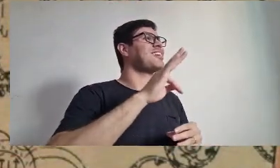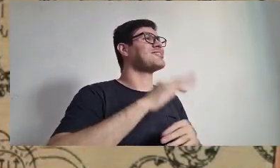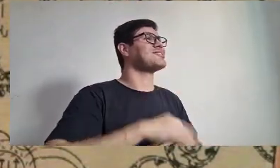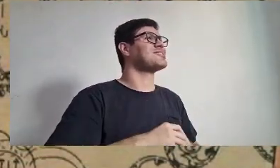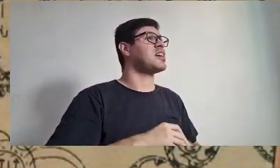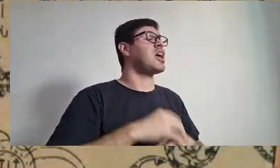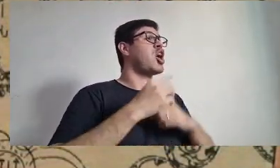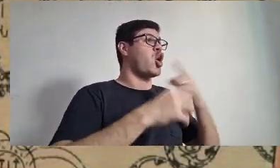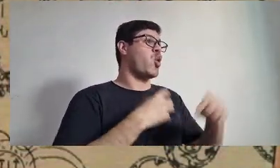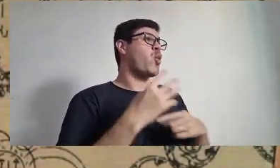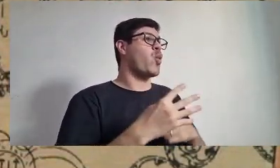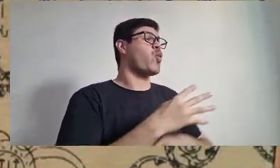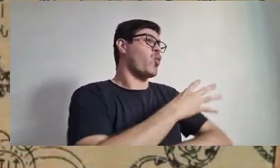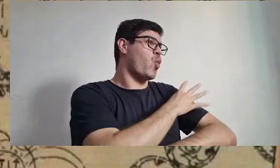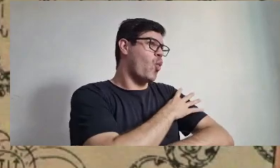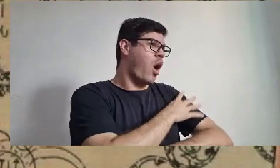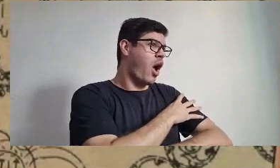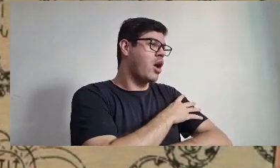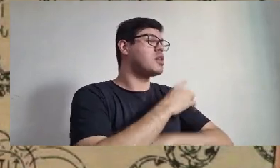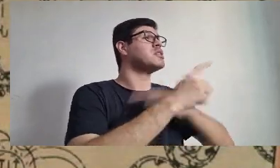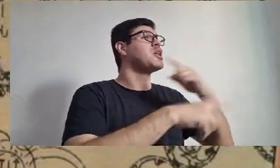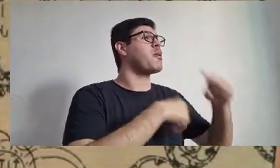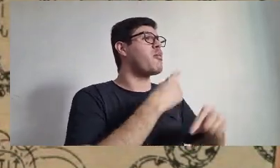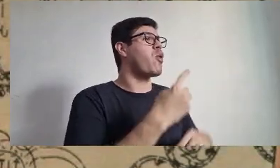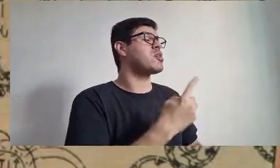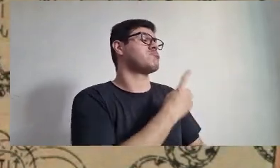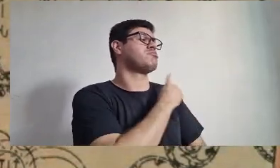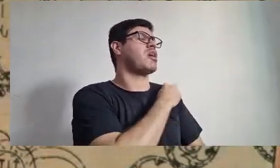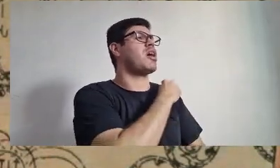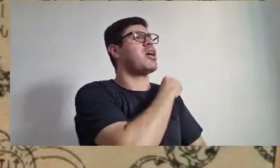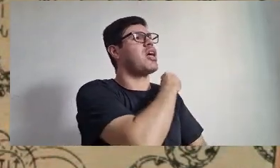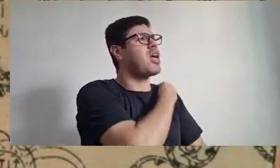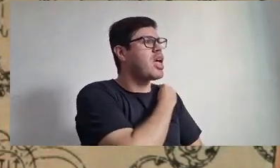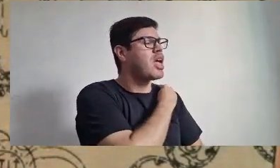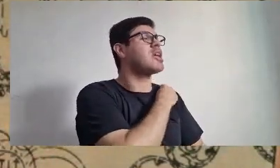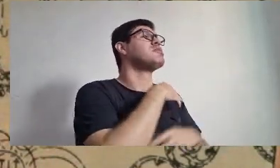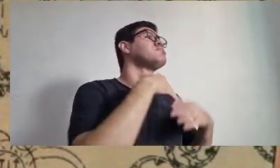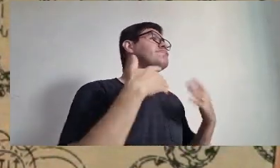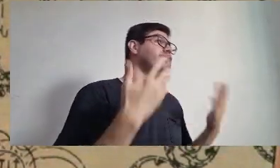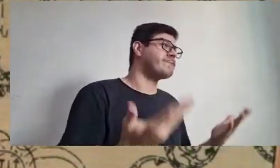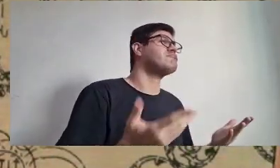4º ano, curso de admissão, entrei na 1ª série ginasial, que hoje equivale à 5ª série.